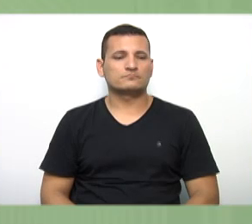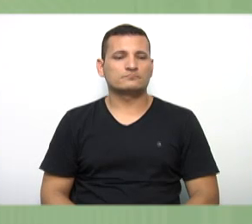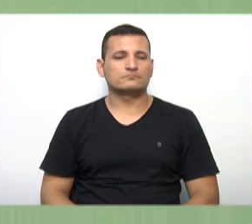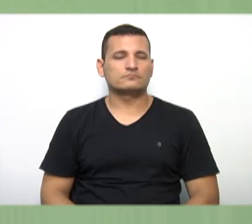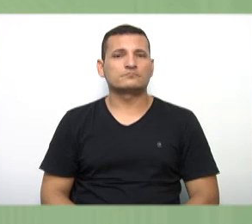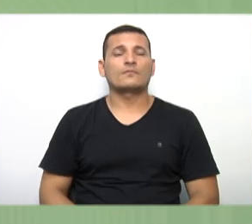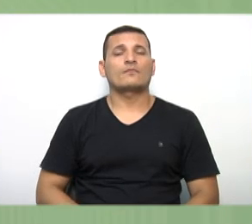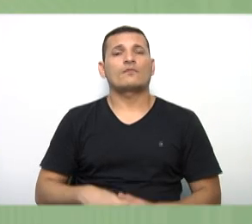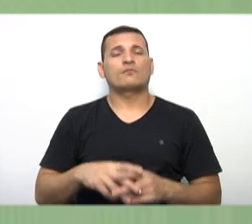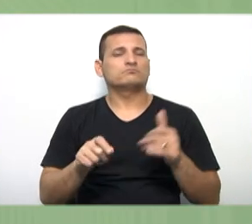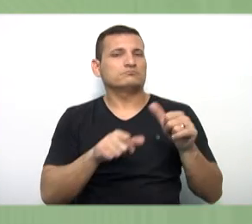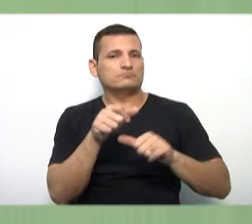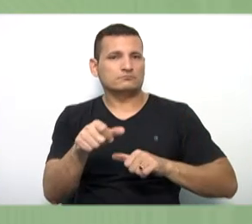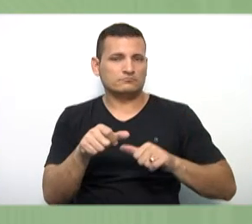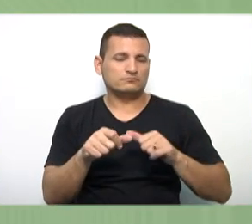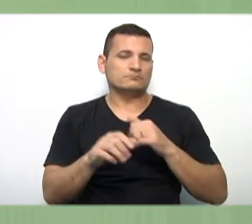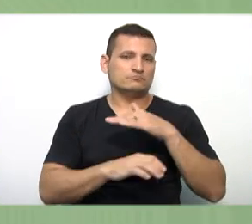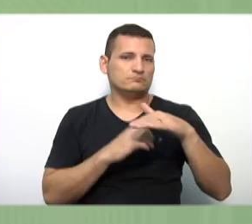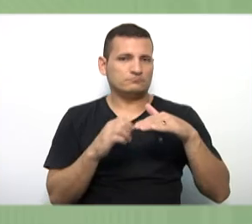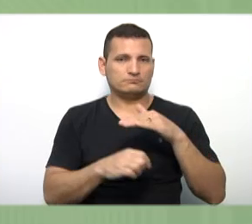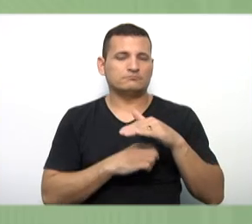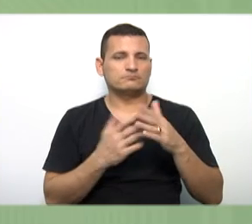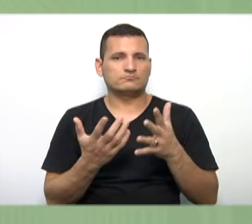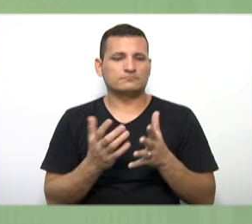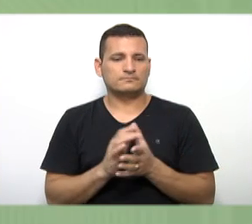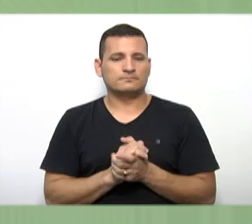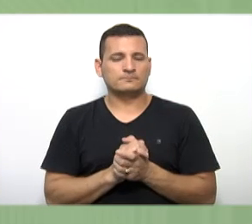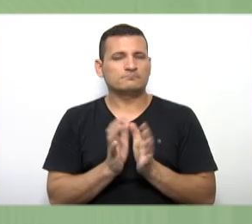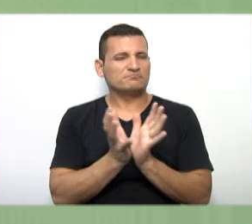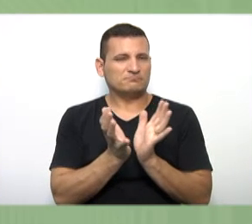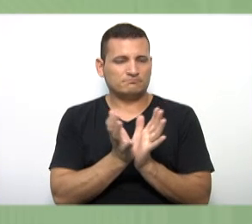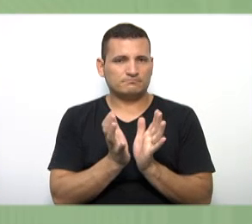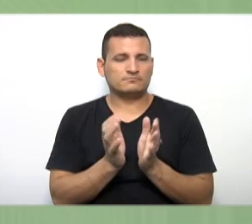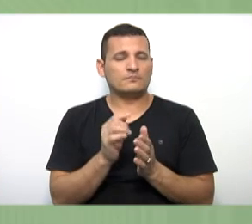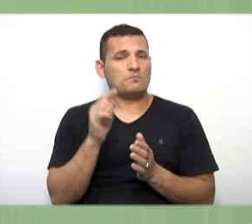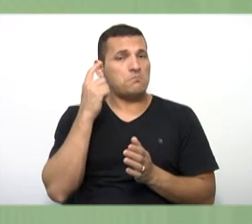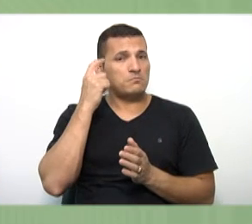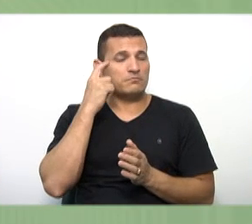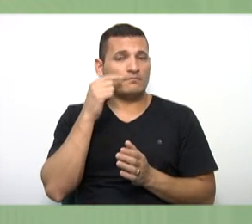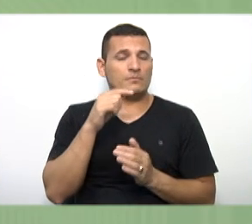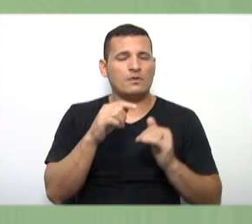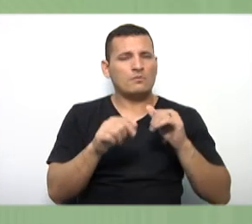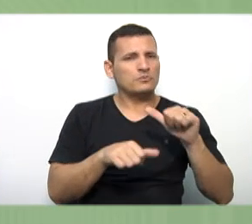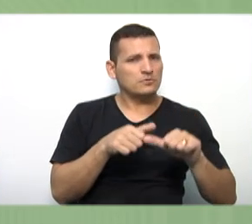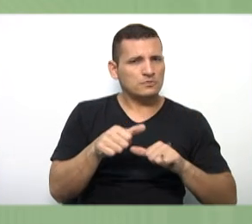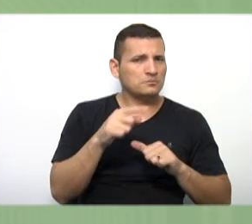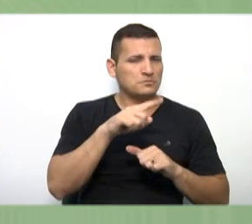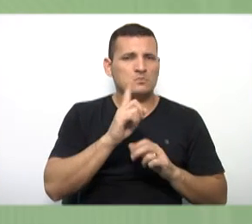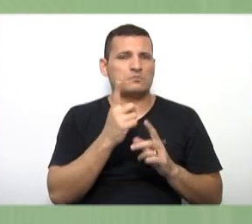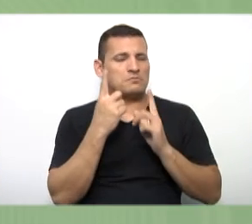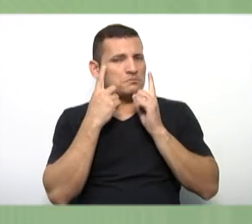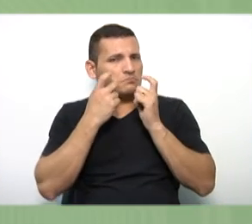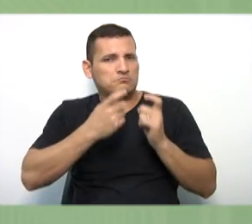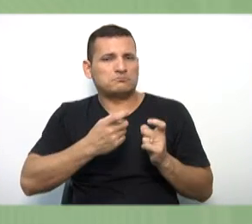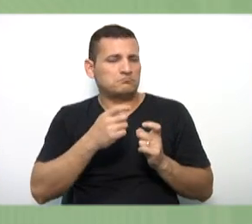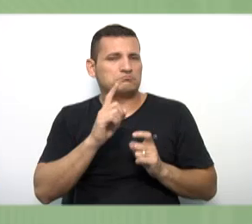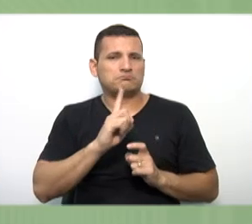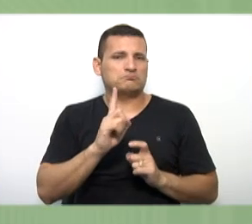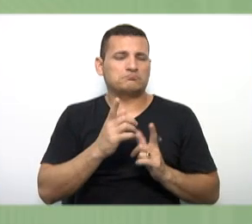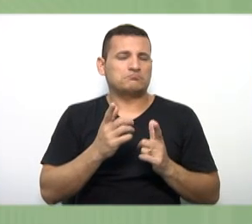relação à mudança organizacional, é a gente pensar aí que a mudança não interessa para a organização, que às